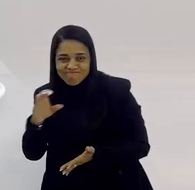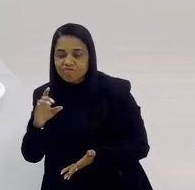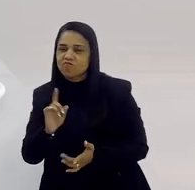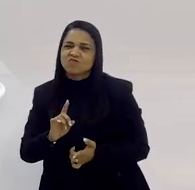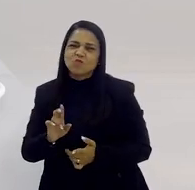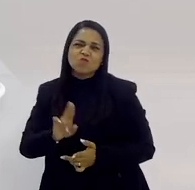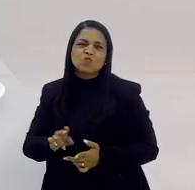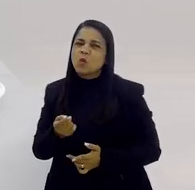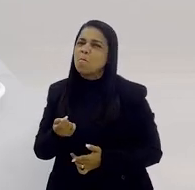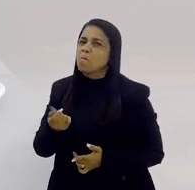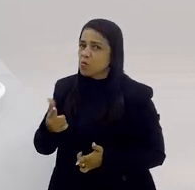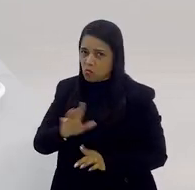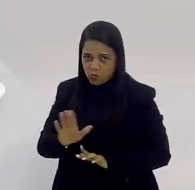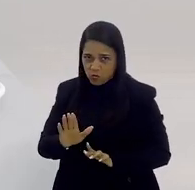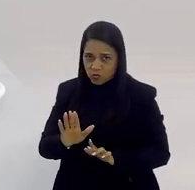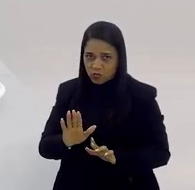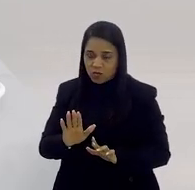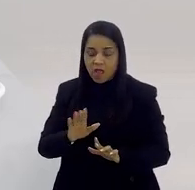o mapa